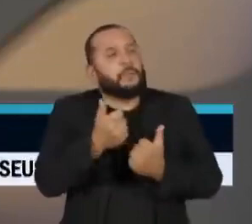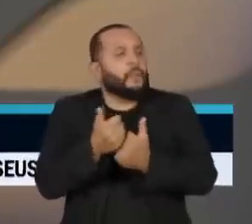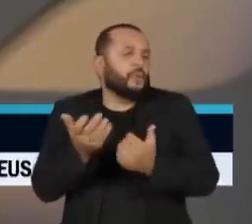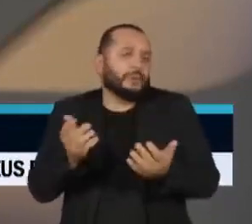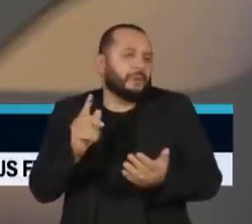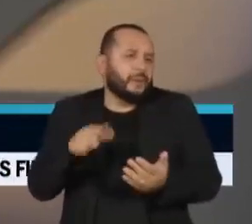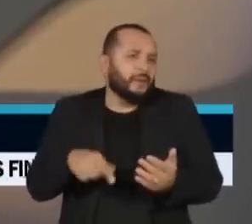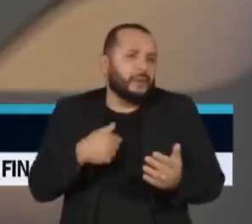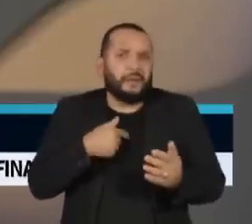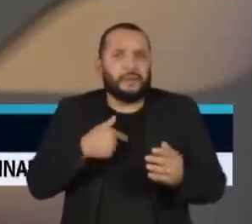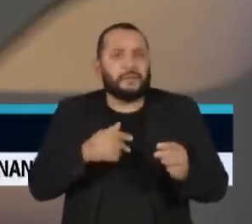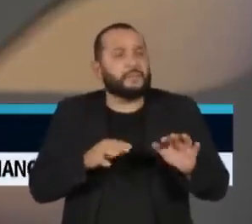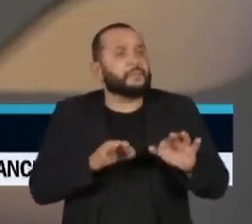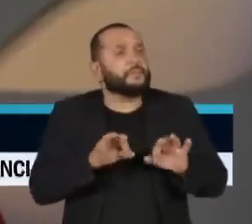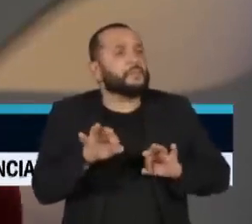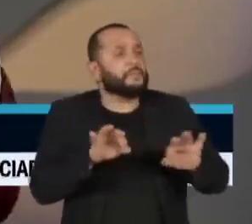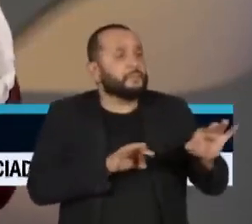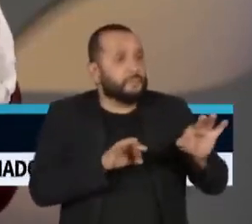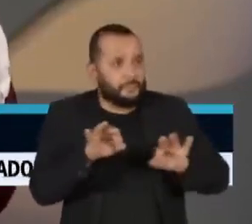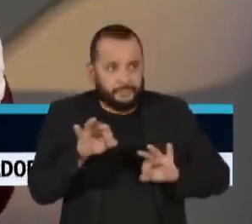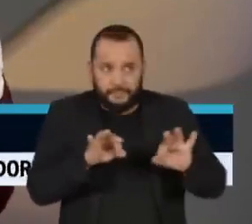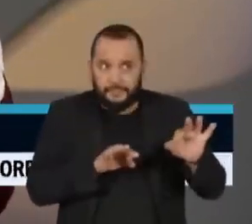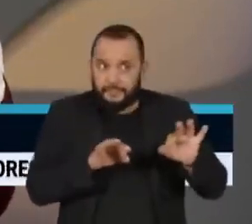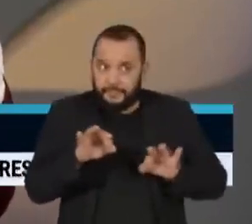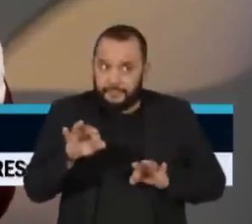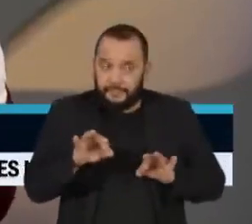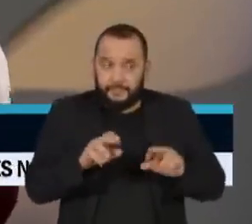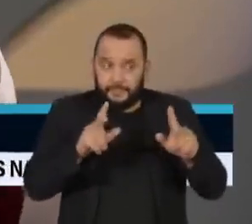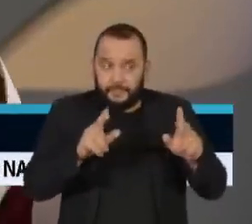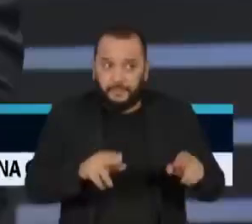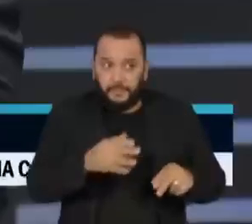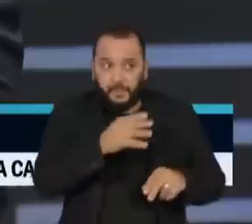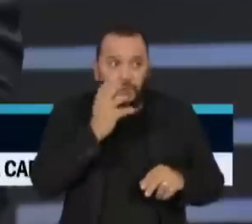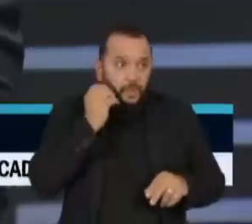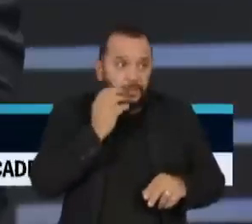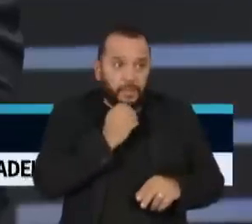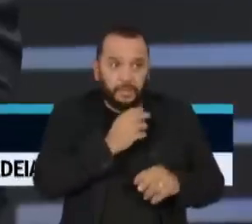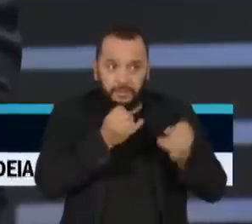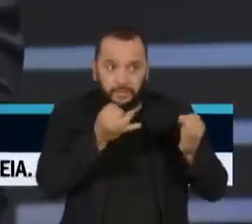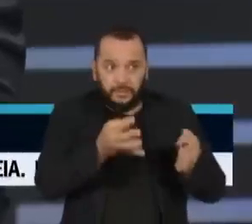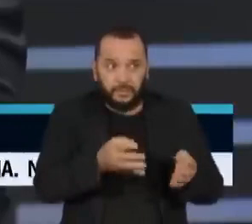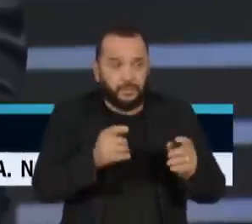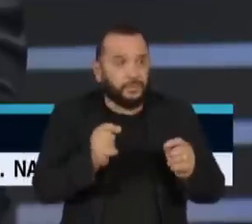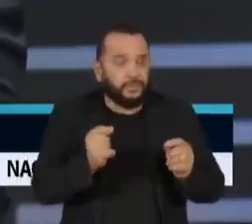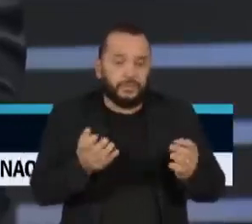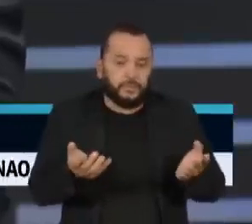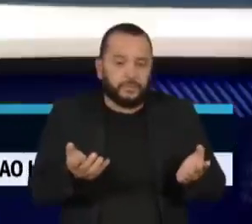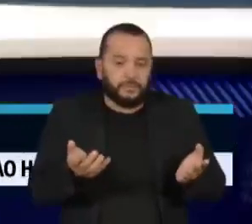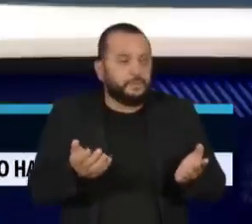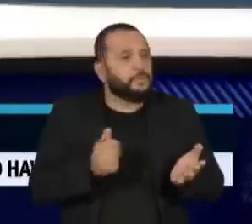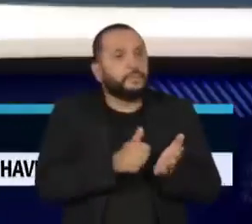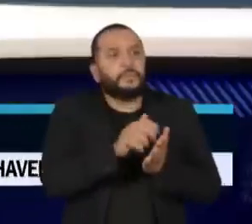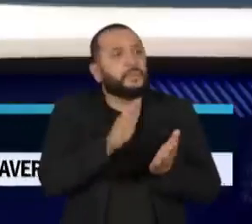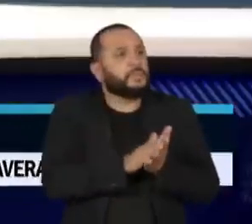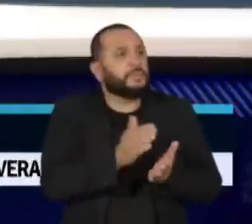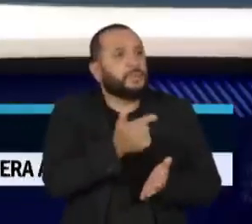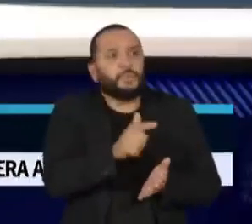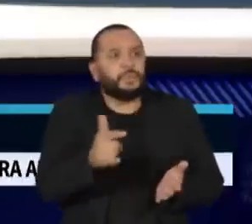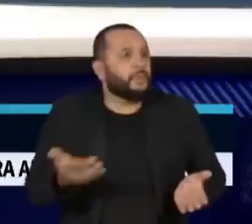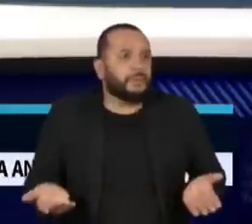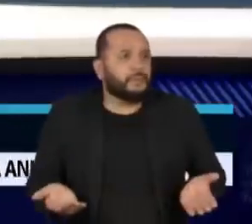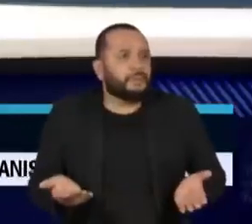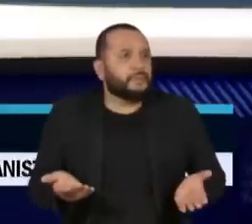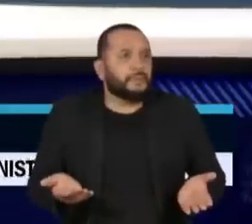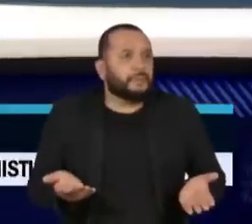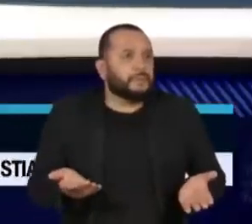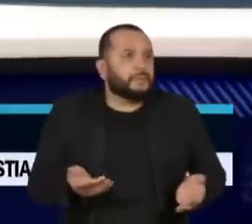Quer dizer, é um projeto, inclusive, como disse o Cortella, que você não prescreve nem a punição, então